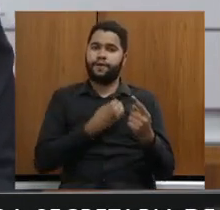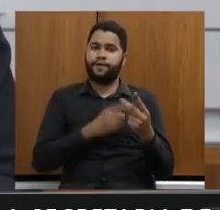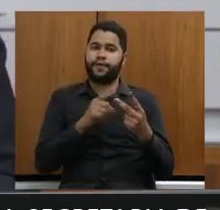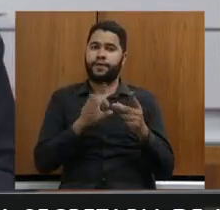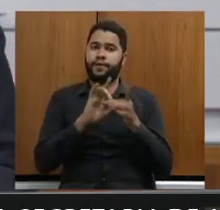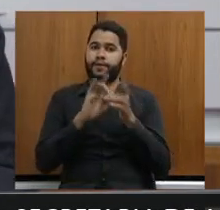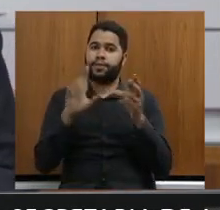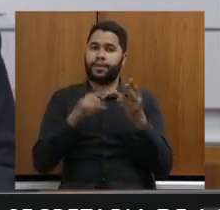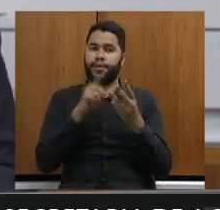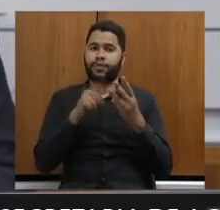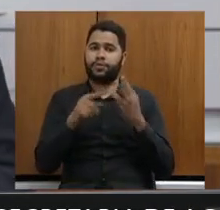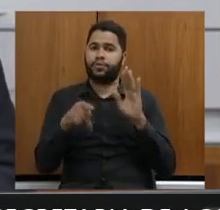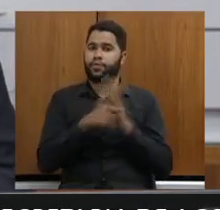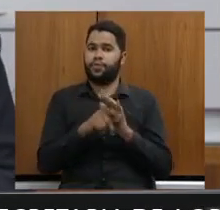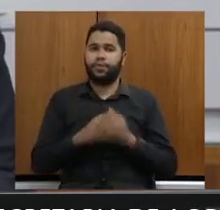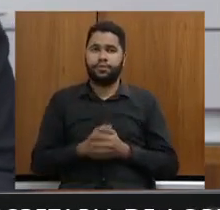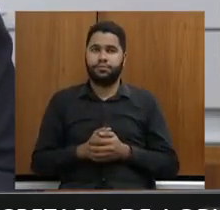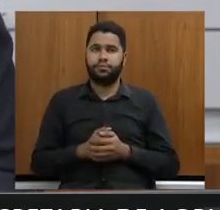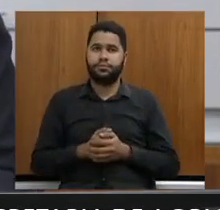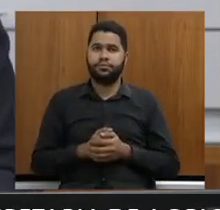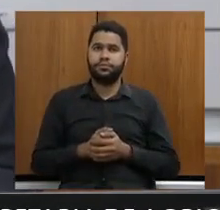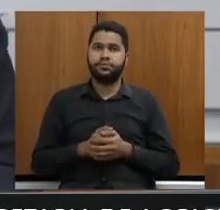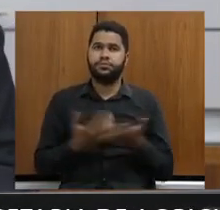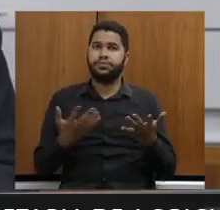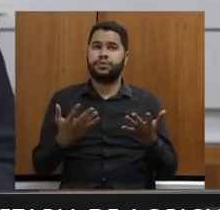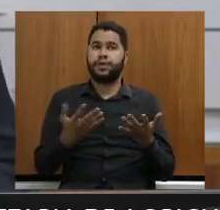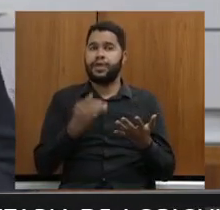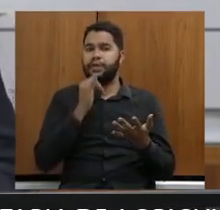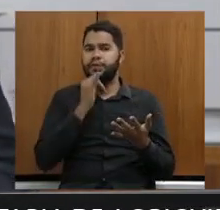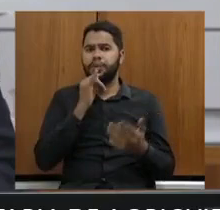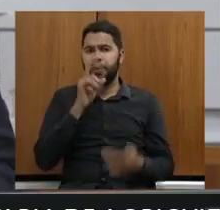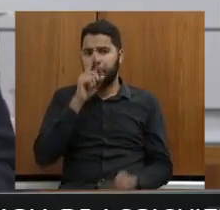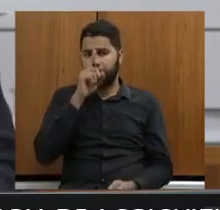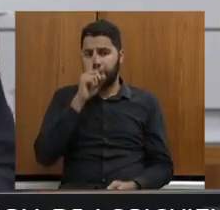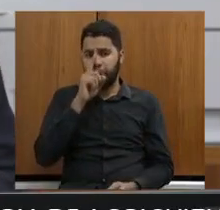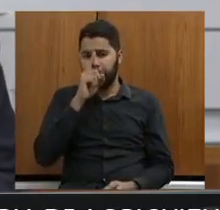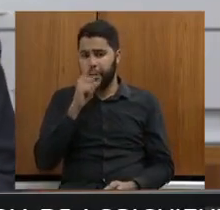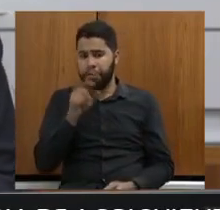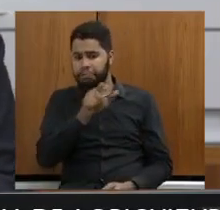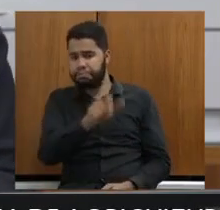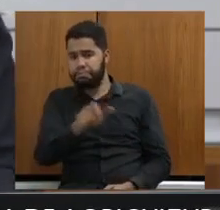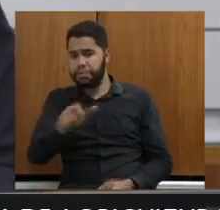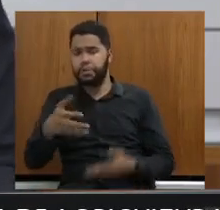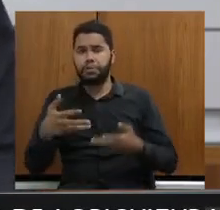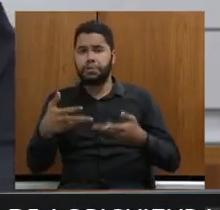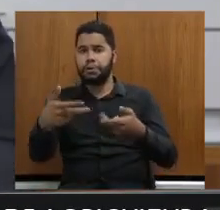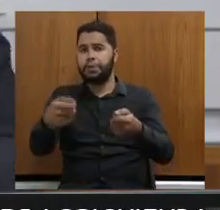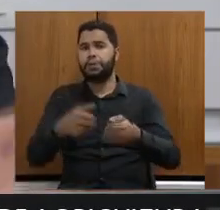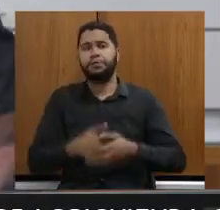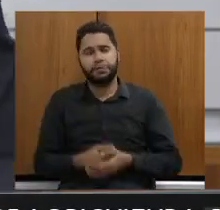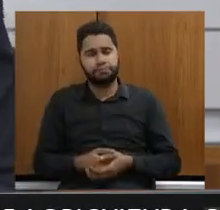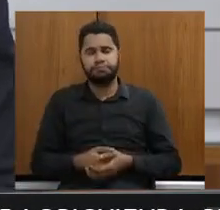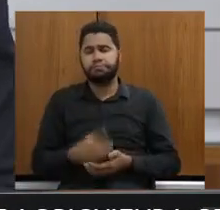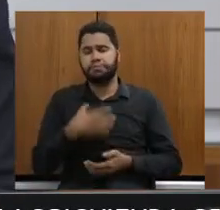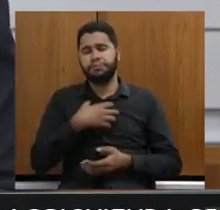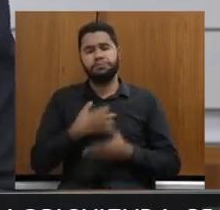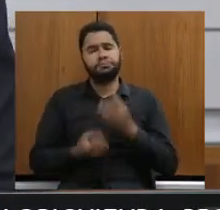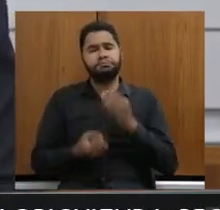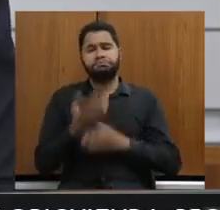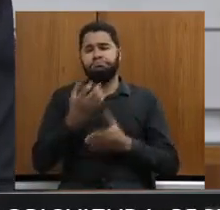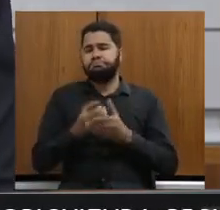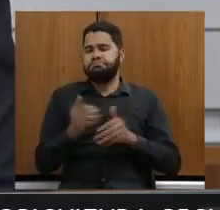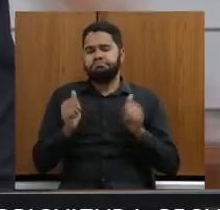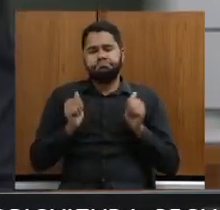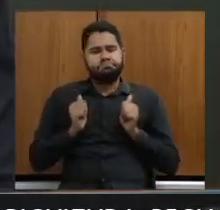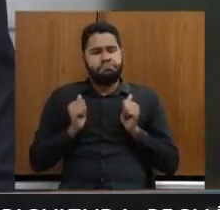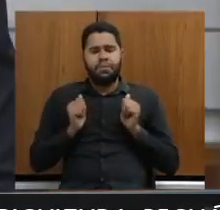Liberdade propriedade então não dá não consumidor dele não colocando em risco é a vida do Consumidor dele a forma como ele produz